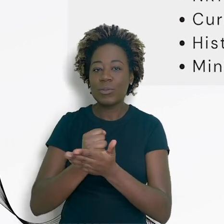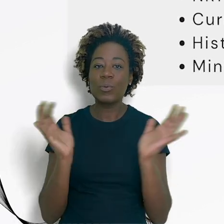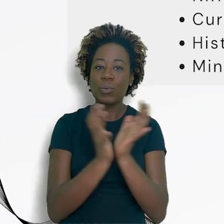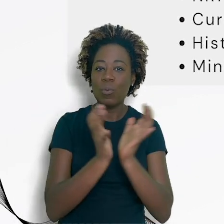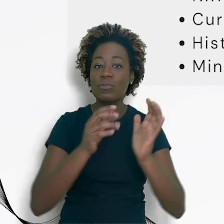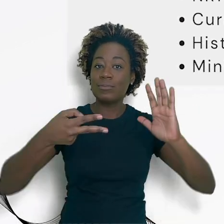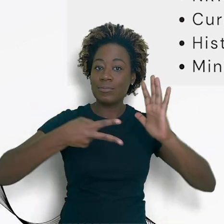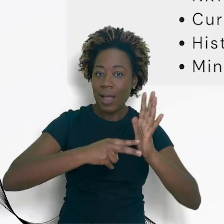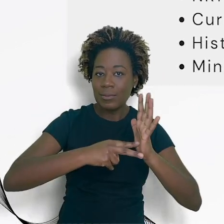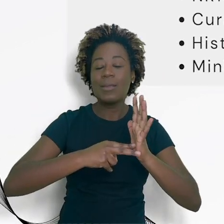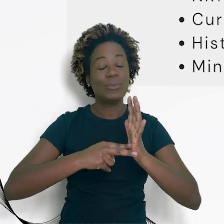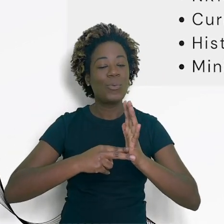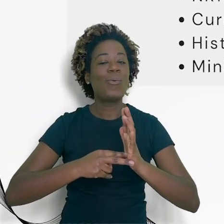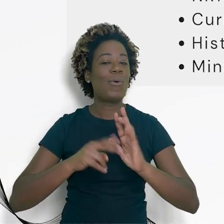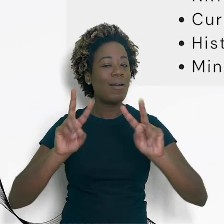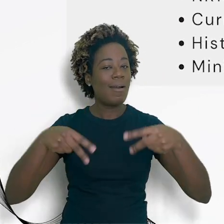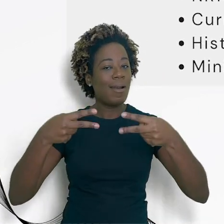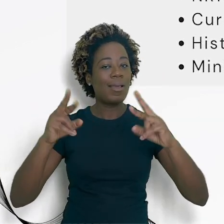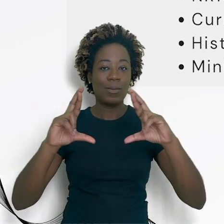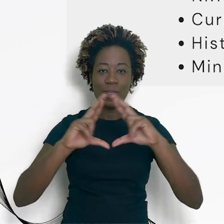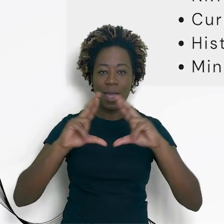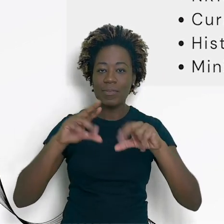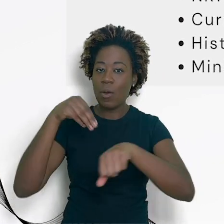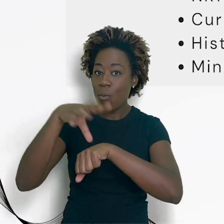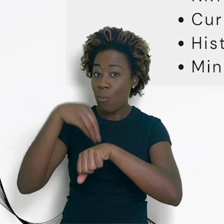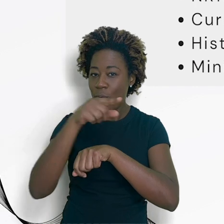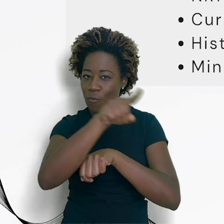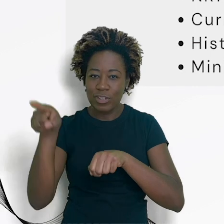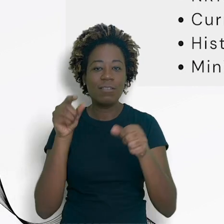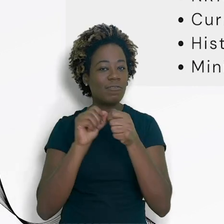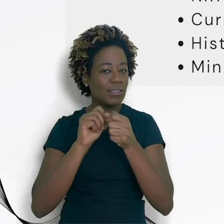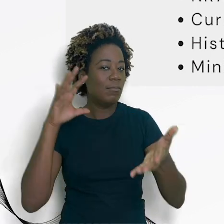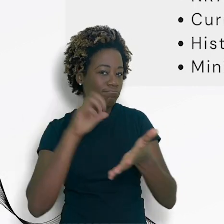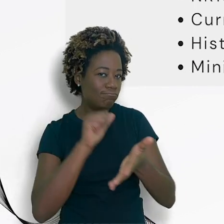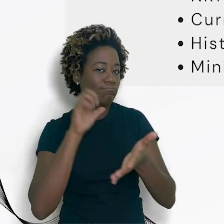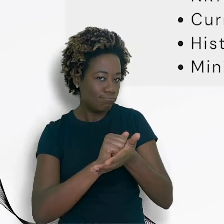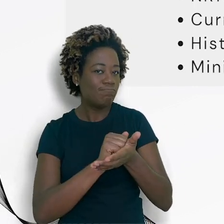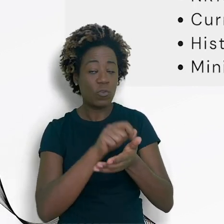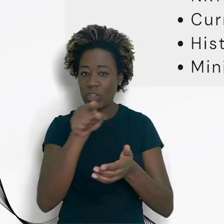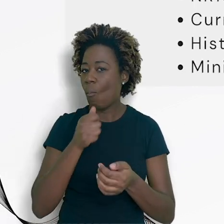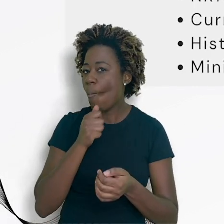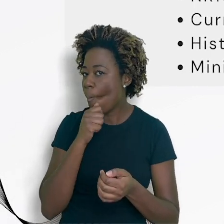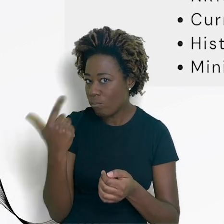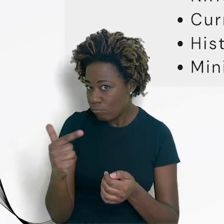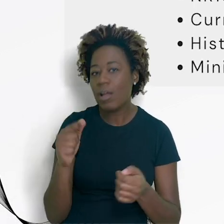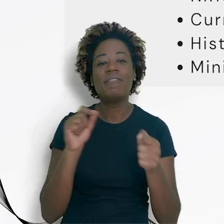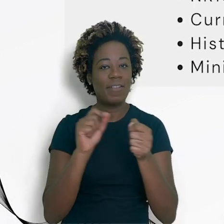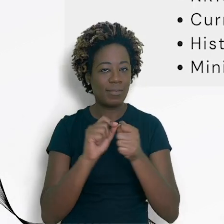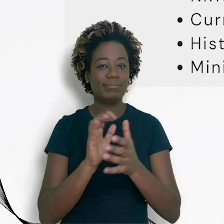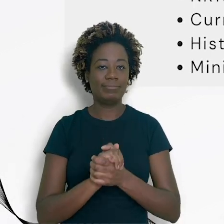No link do Drive você encontra todas as orientações e o link para poder dar entrada na sua documentação, caso você ainda não